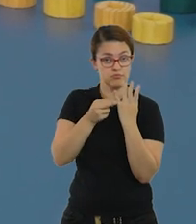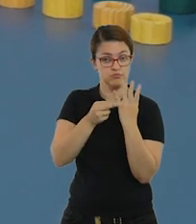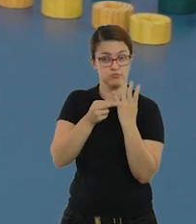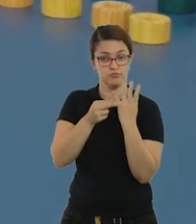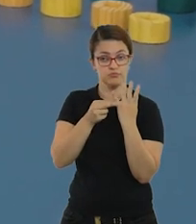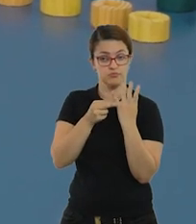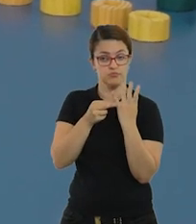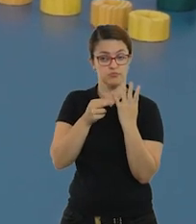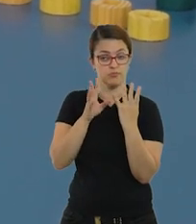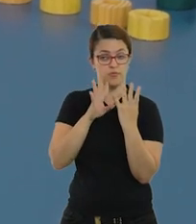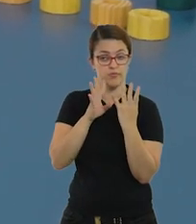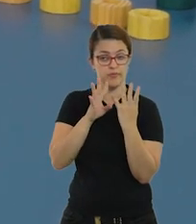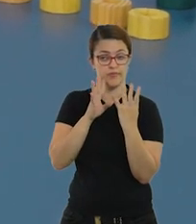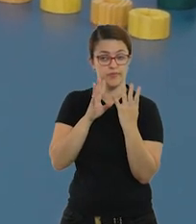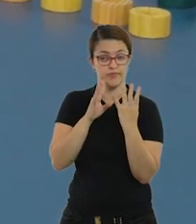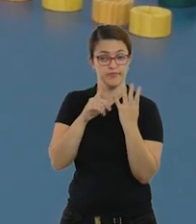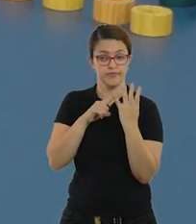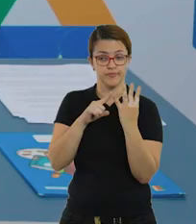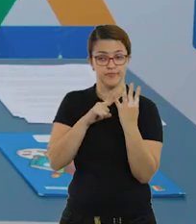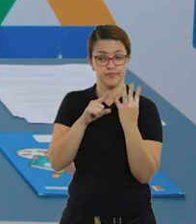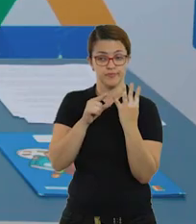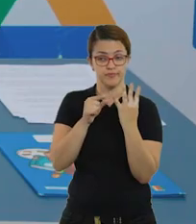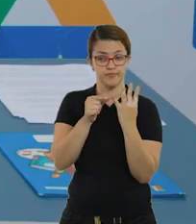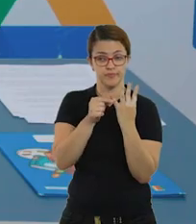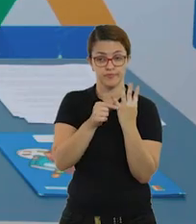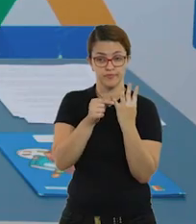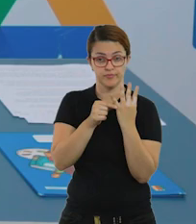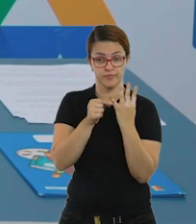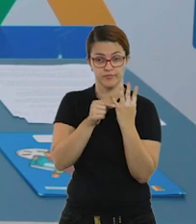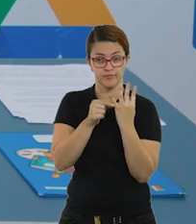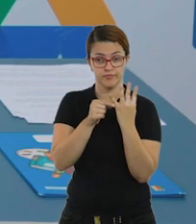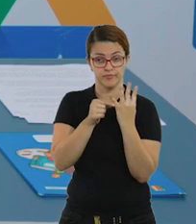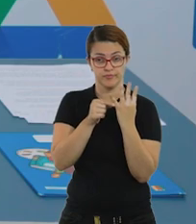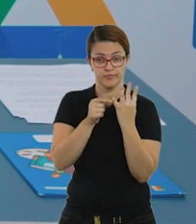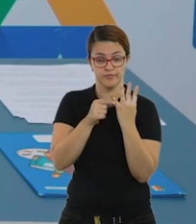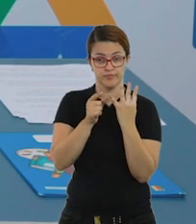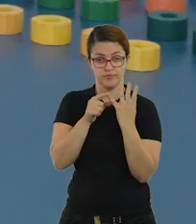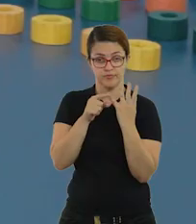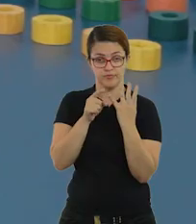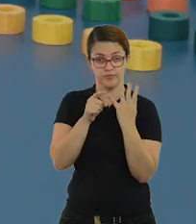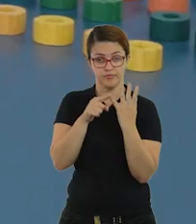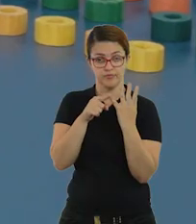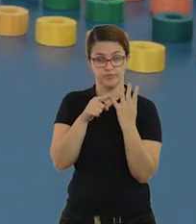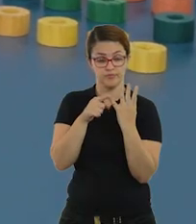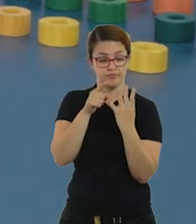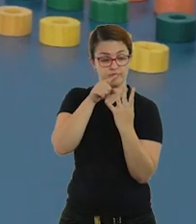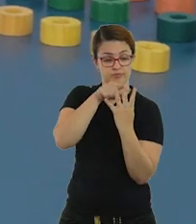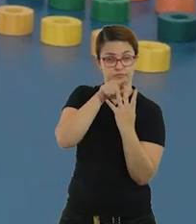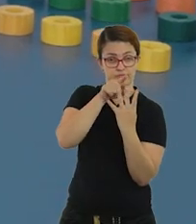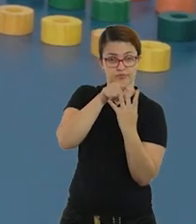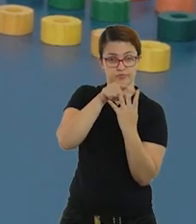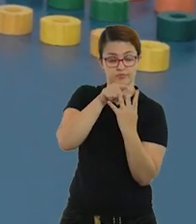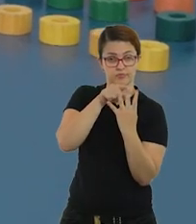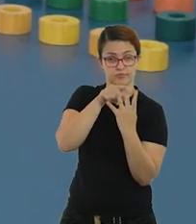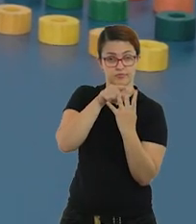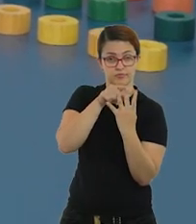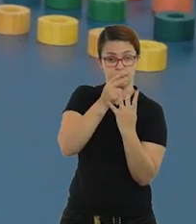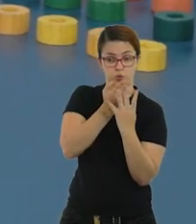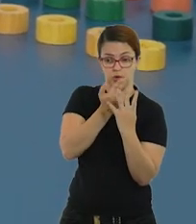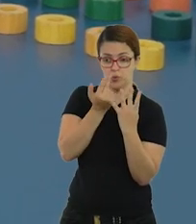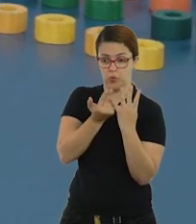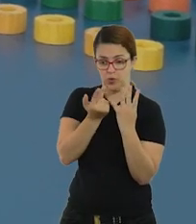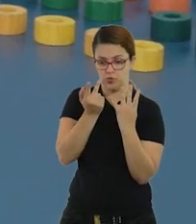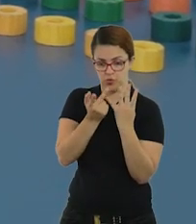casa da centena. Olha que interessante, eu tenho o mesmo algarismo aqui na unidade, que é o algarismo 2, e tenho o